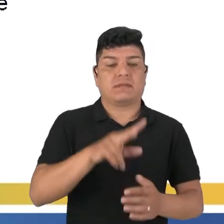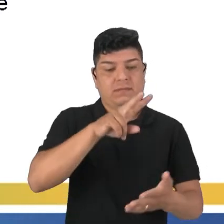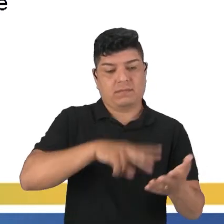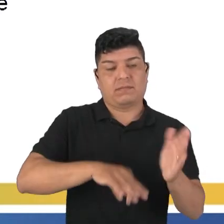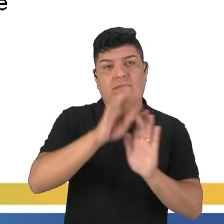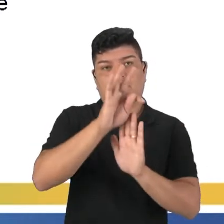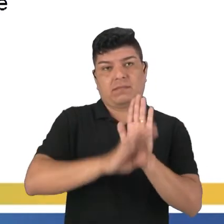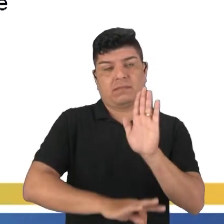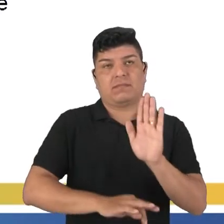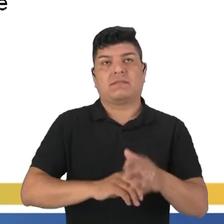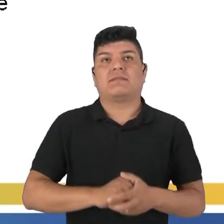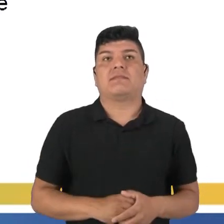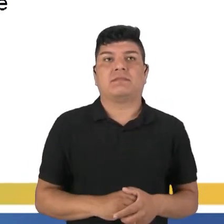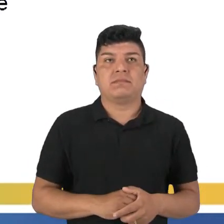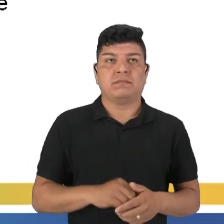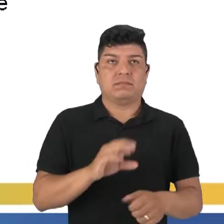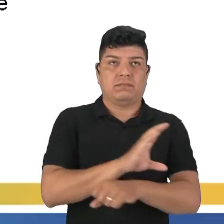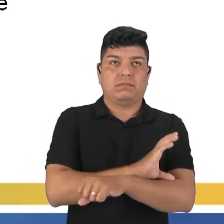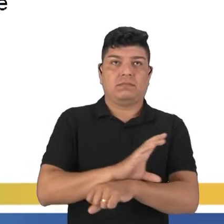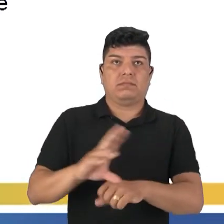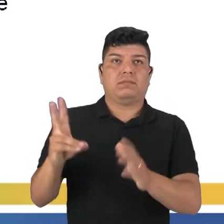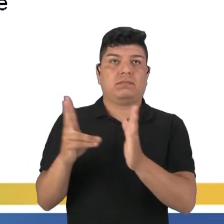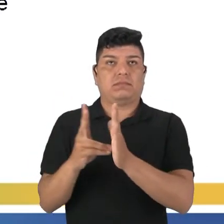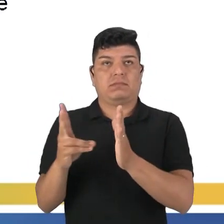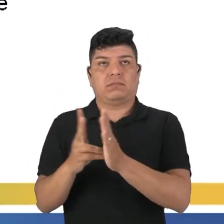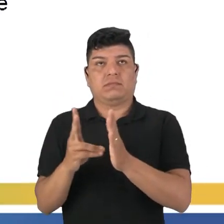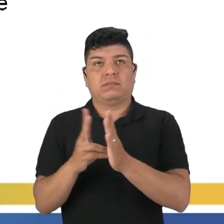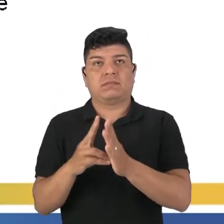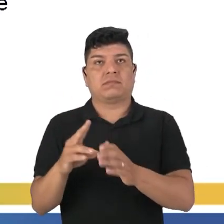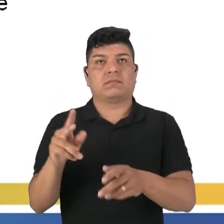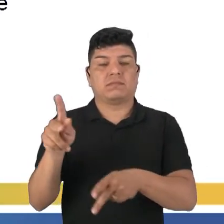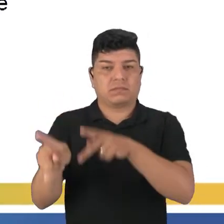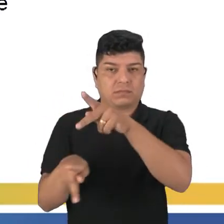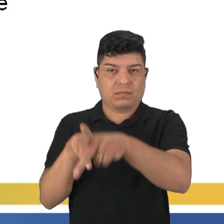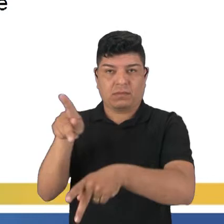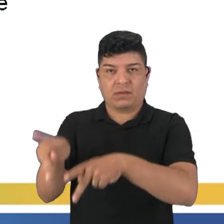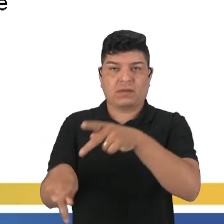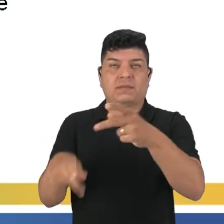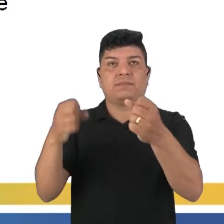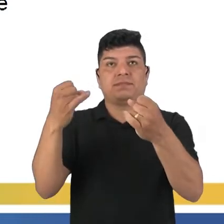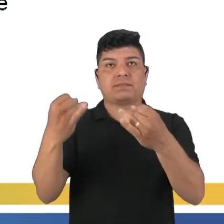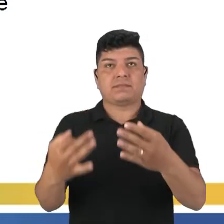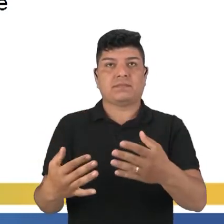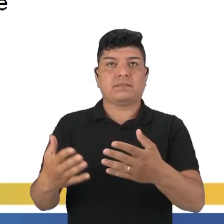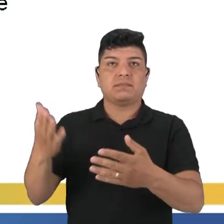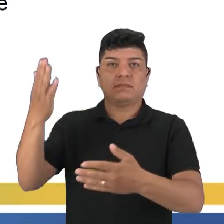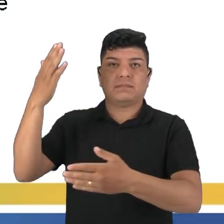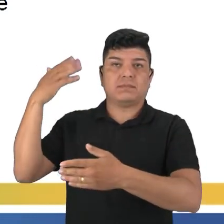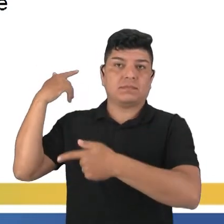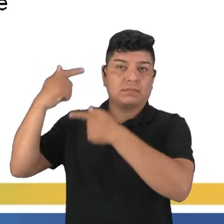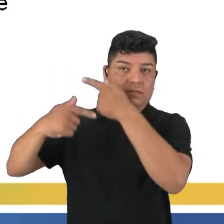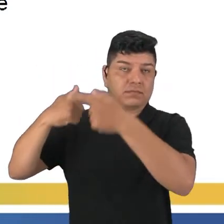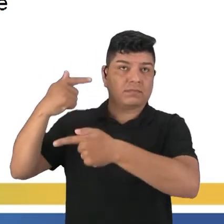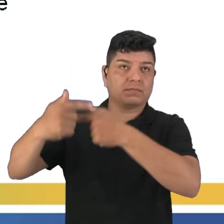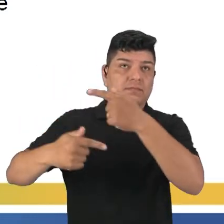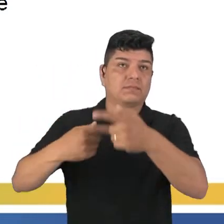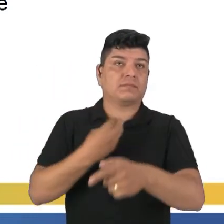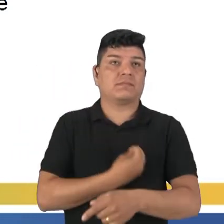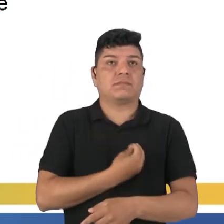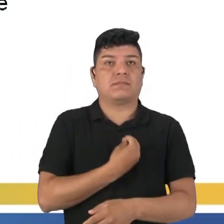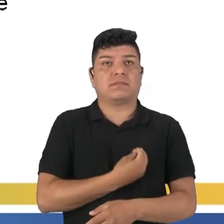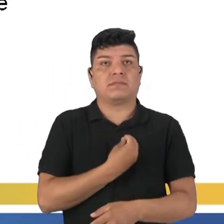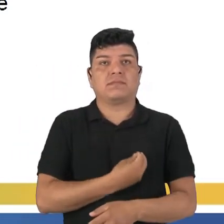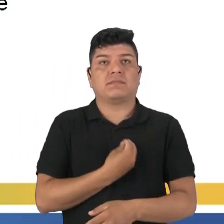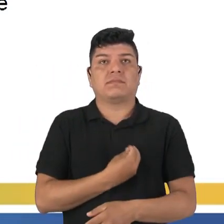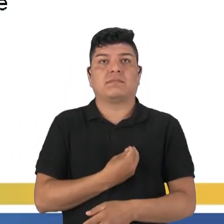texto. Falar das culturas indígenas é falar dos nossos povos, né? Das nossas ancestralidades. É falar das nossas vidas,